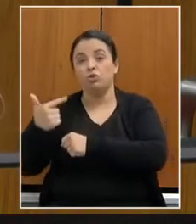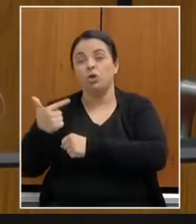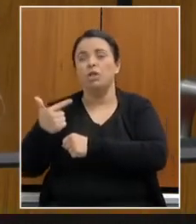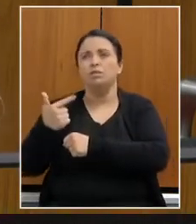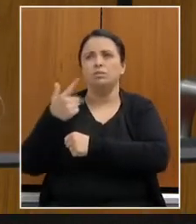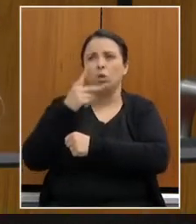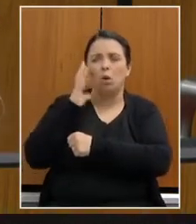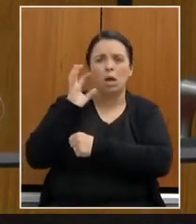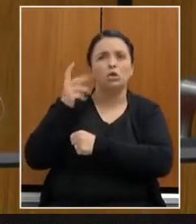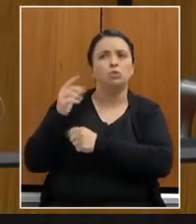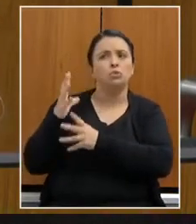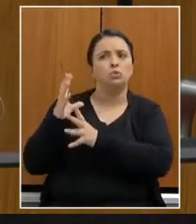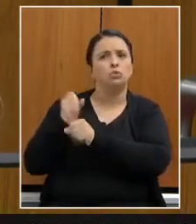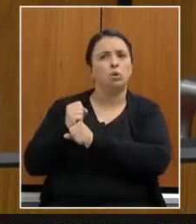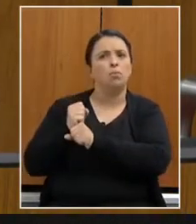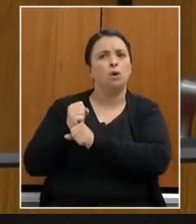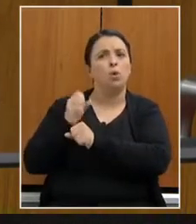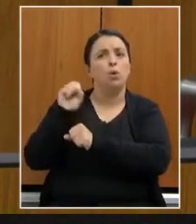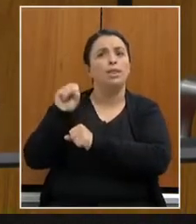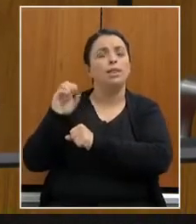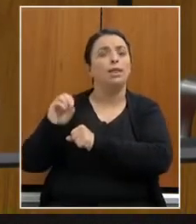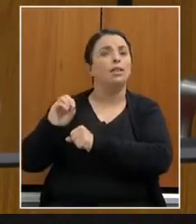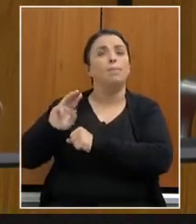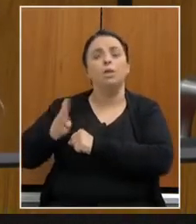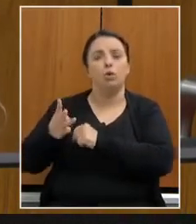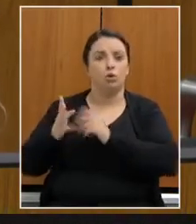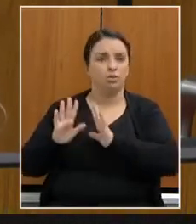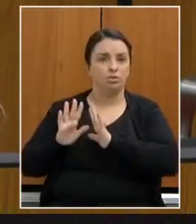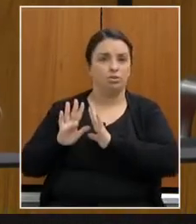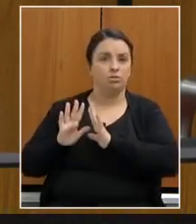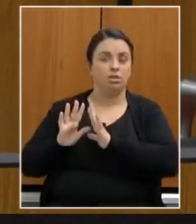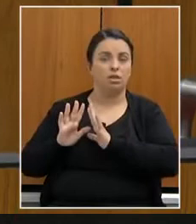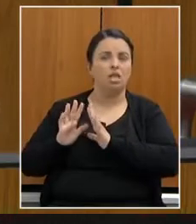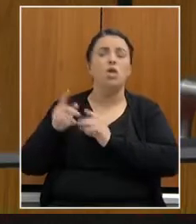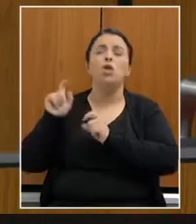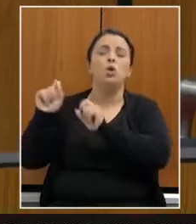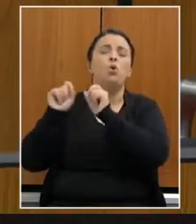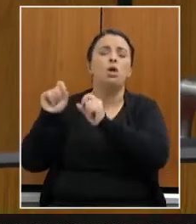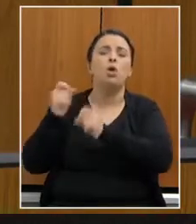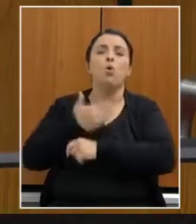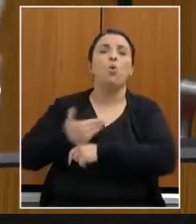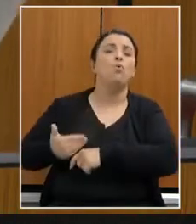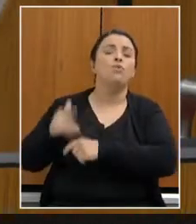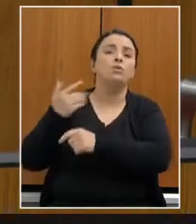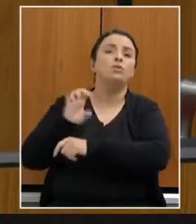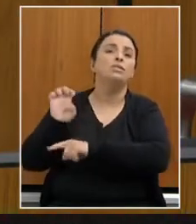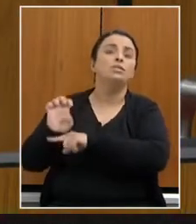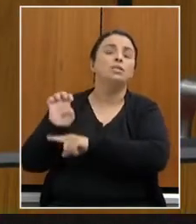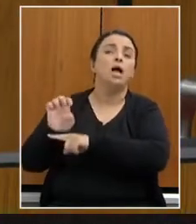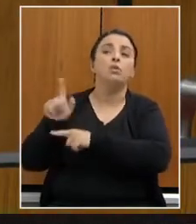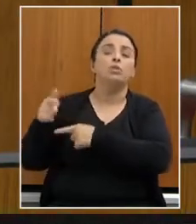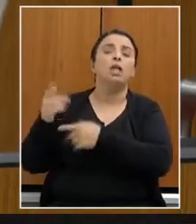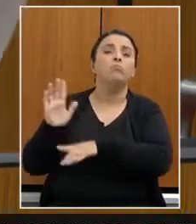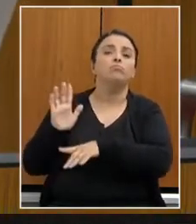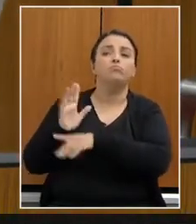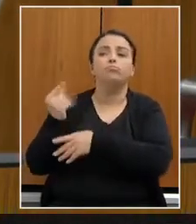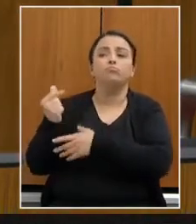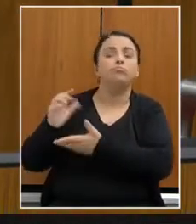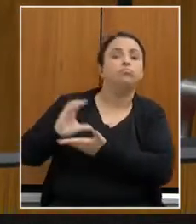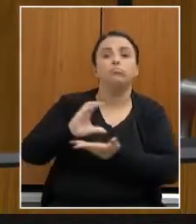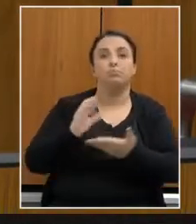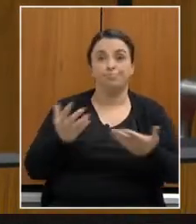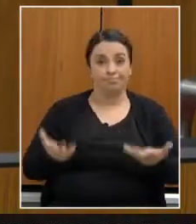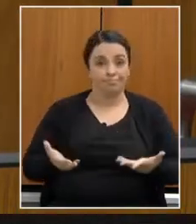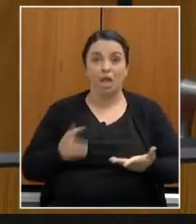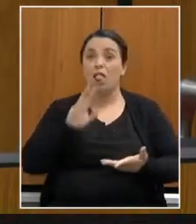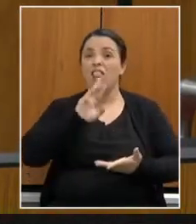recursos não do acordo da Vale o acordo da Vale depende de vários fatores muitos inclusive que fogem ao controle